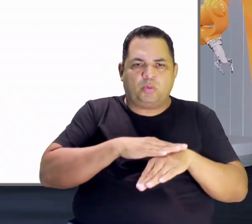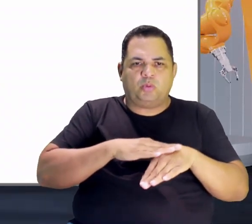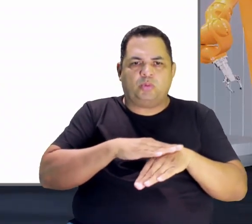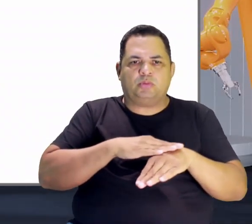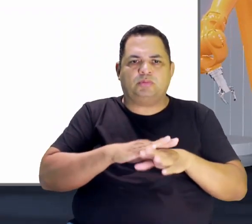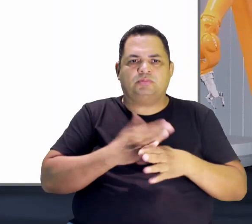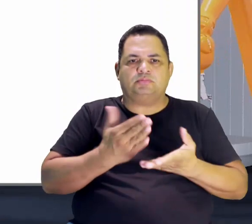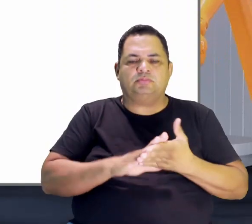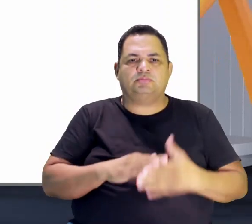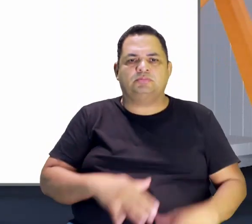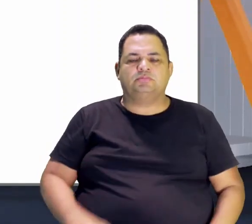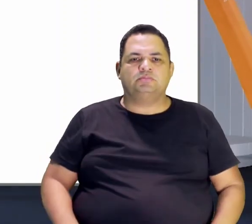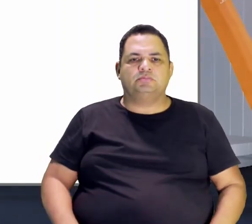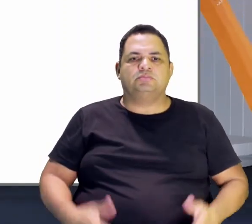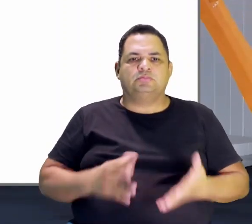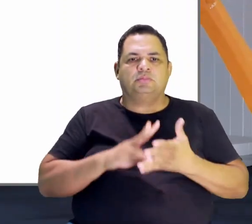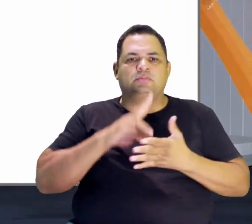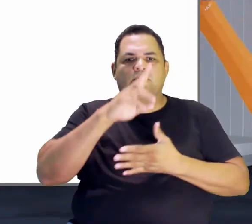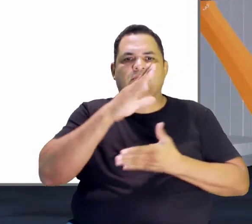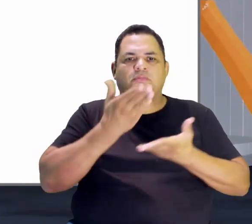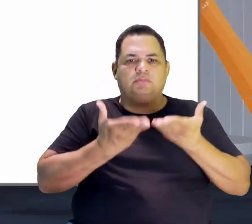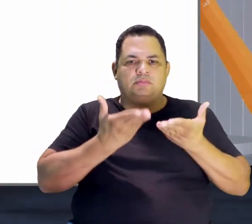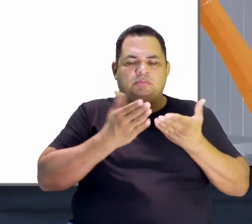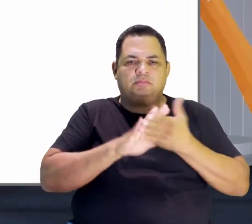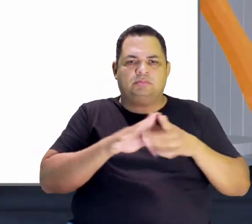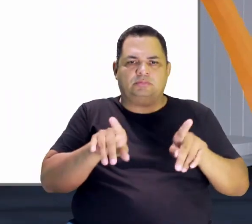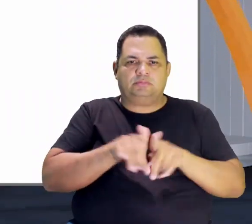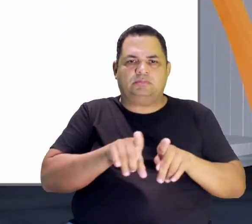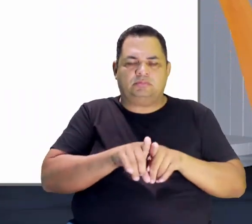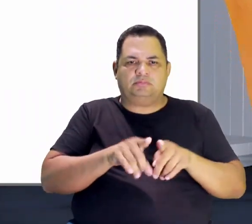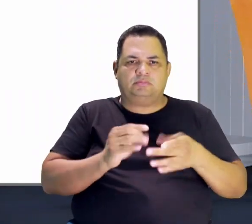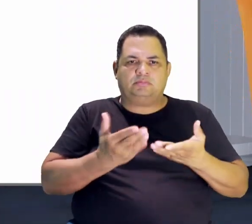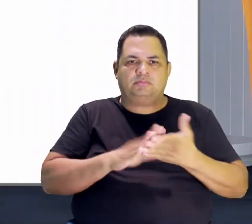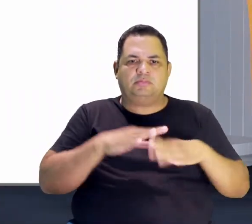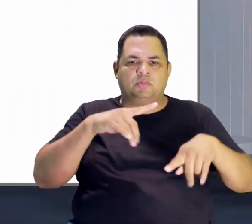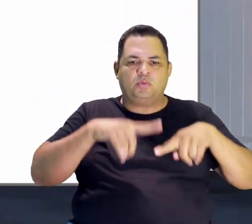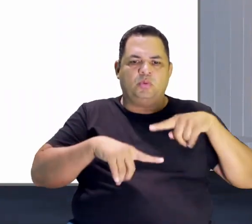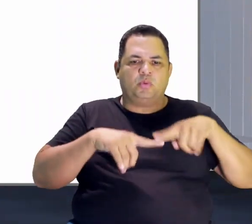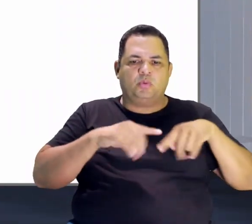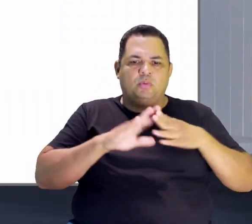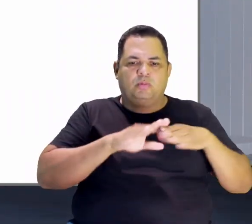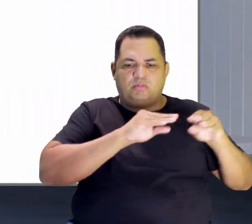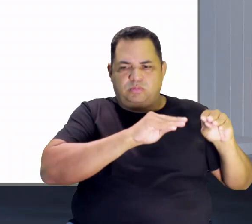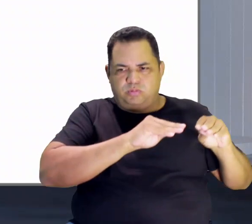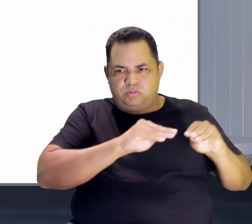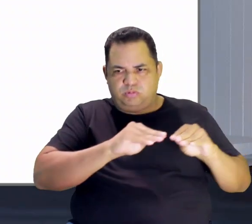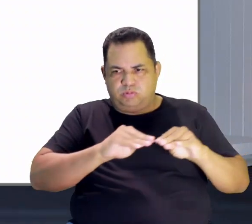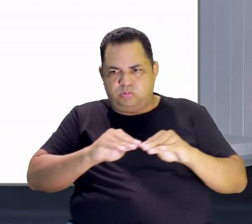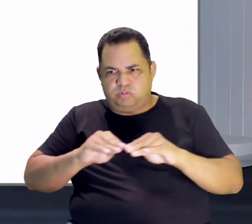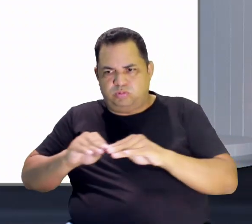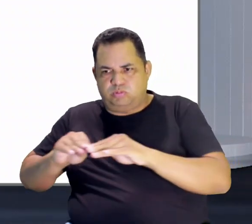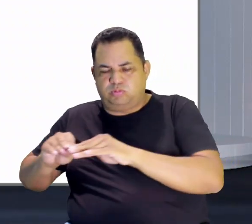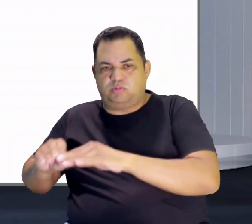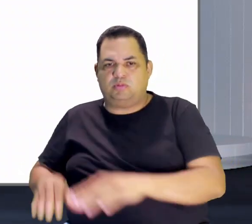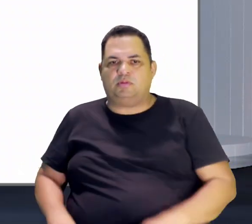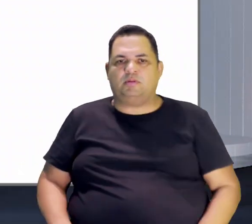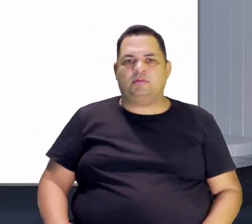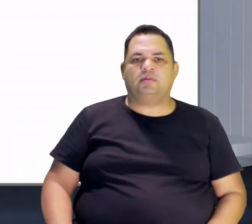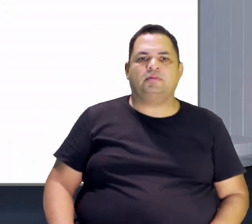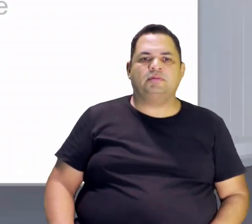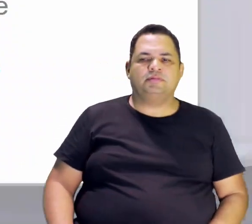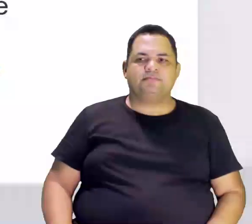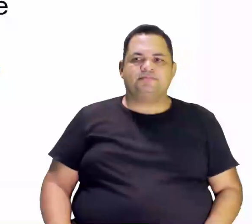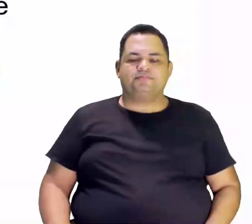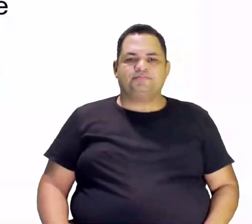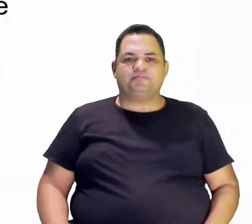corpo deslize. A força-peso também é responsável por fazer com que o corpo deslize. Nós vamos estudar isso com calma, em plano inclinado. Vamos lá,